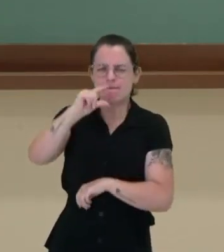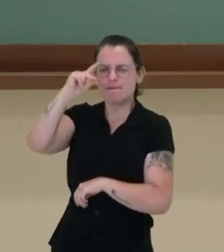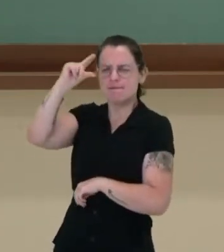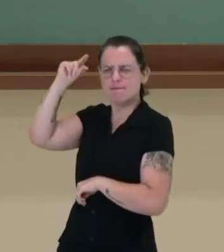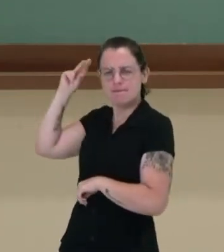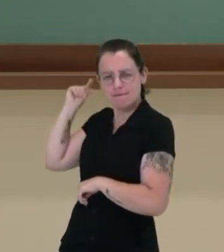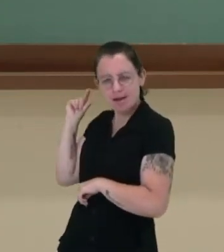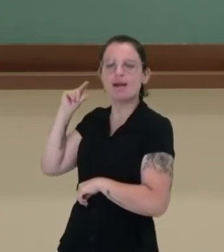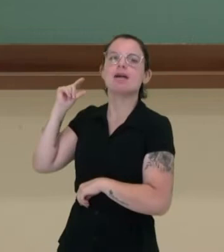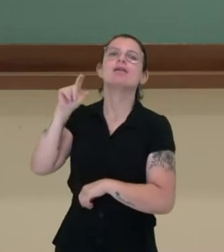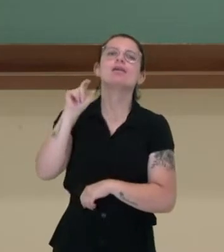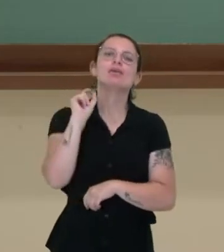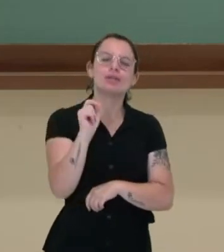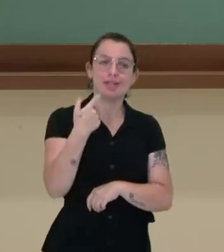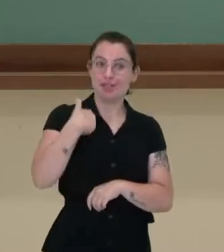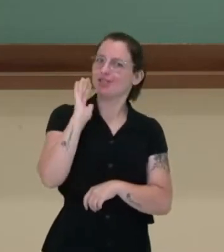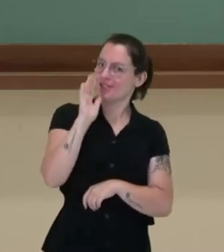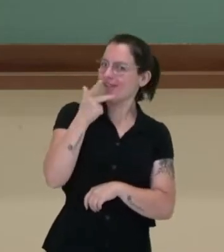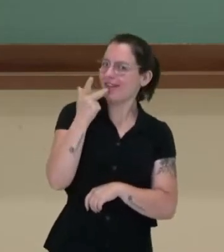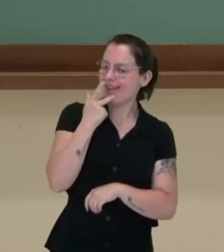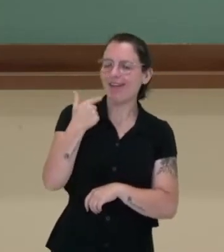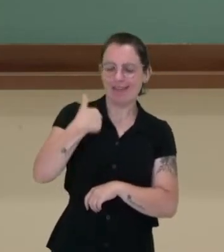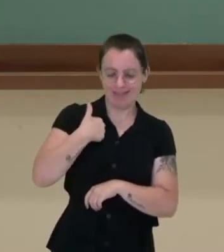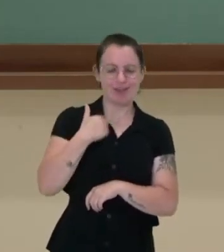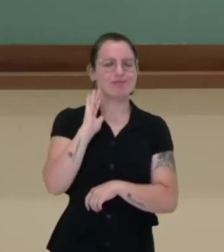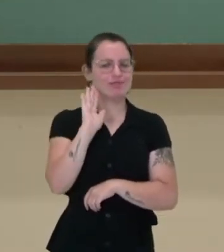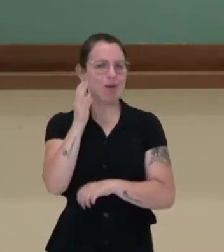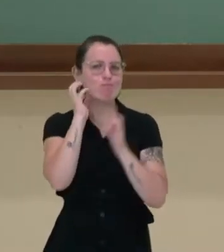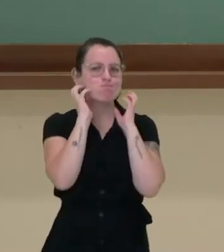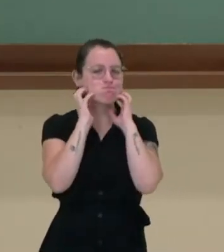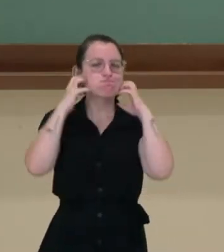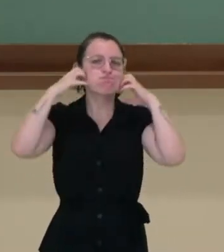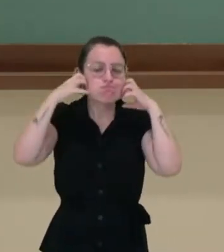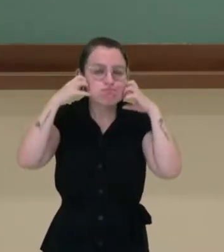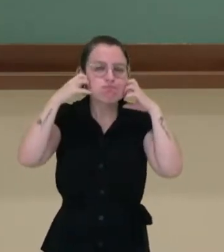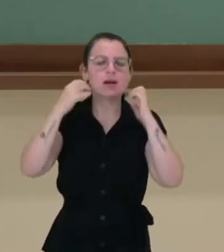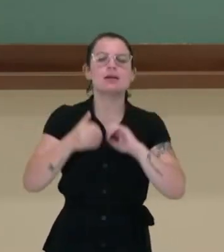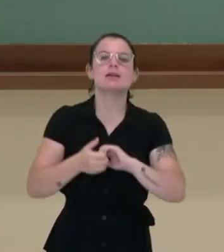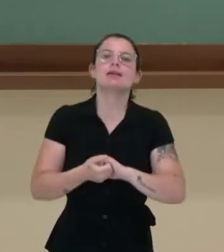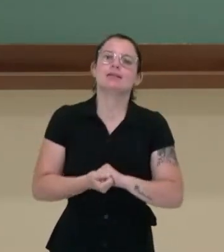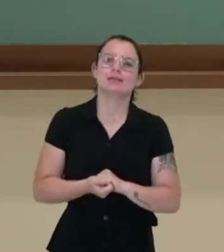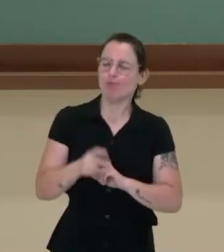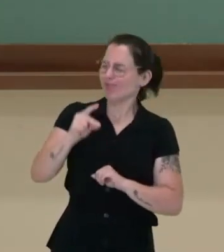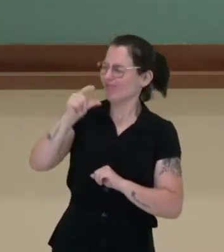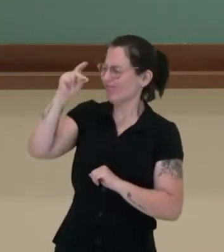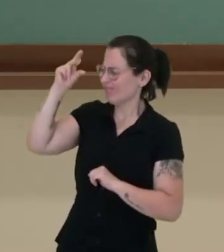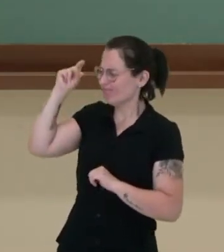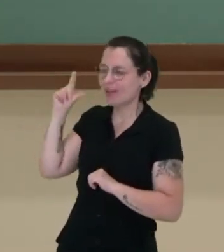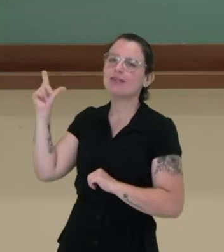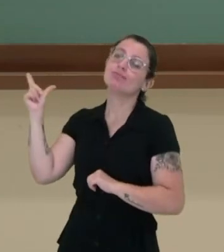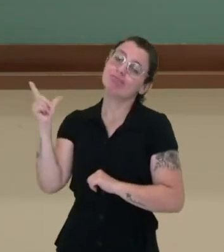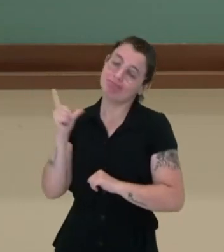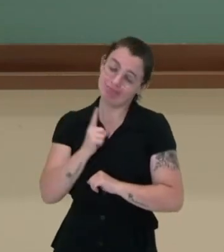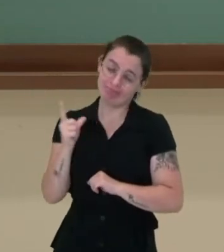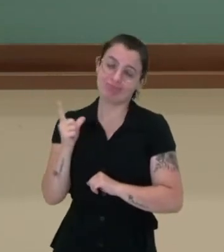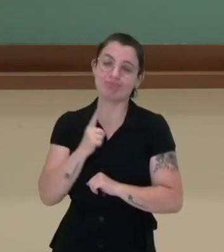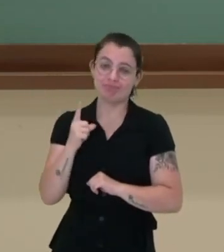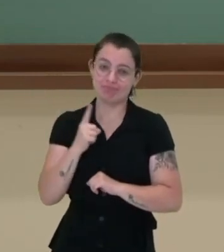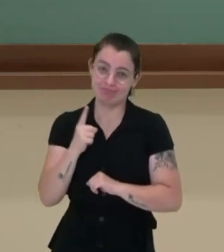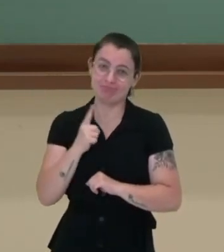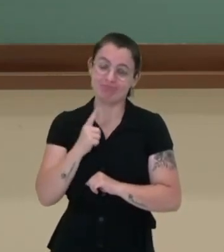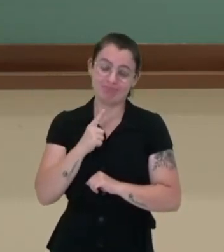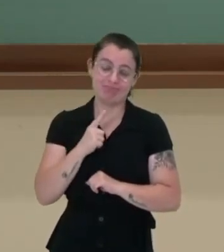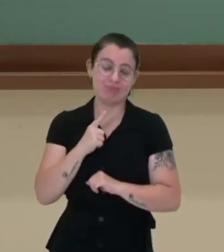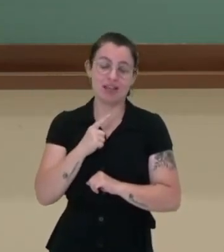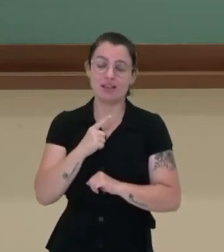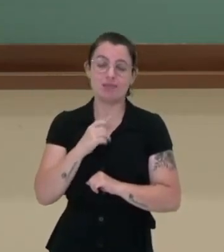Antigamente, como eu falei para vocês, a professora teve. Então, antigamente era, infelizmente, uma doença